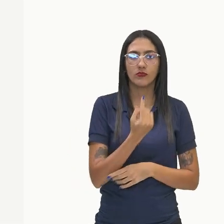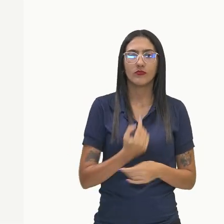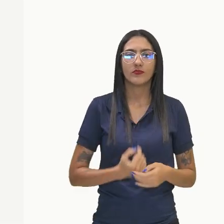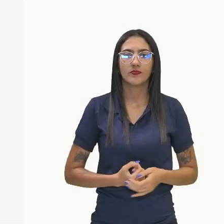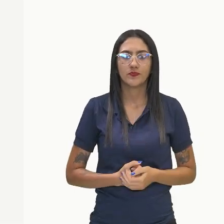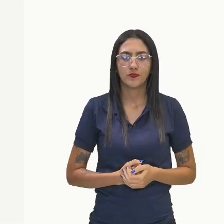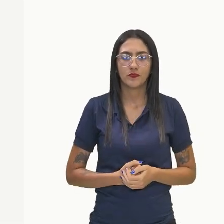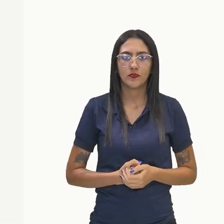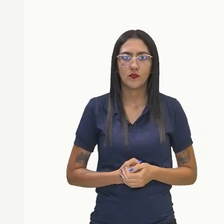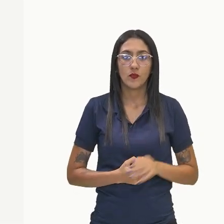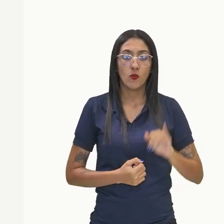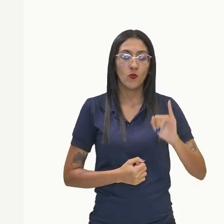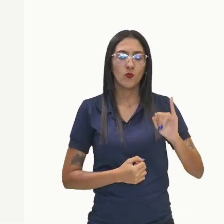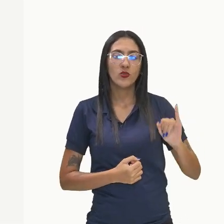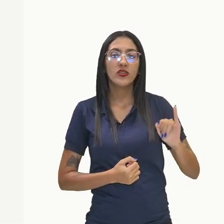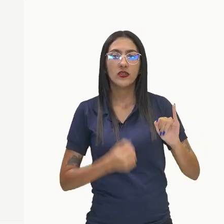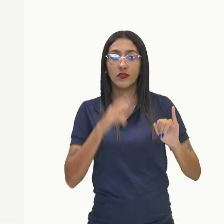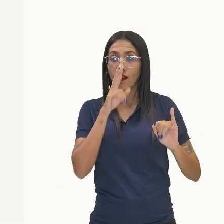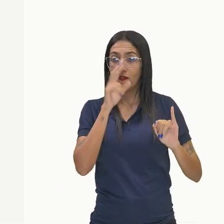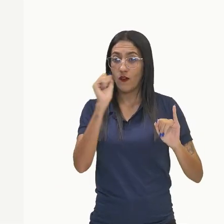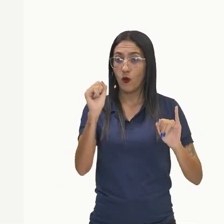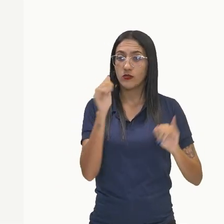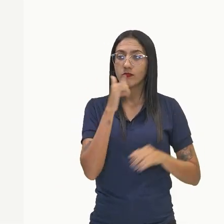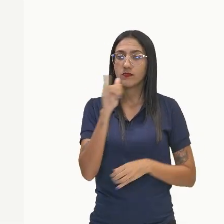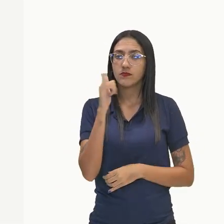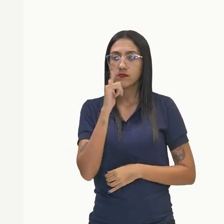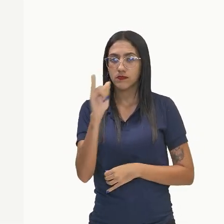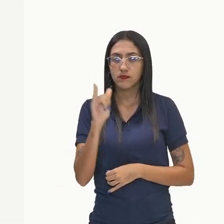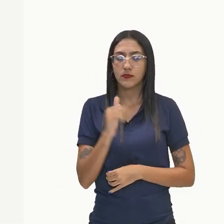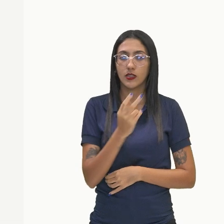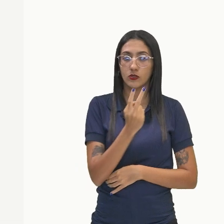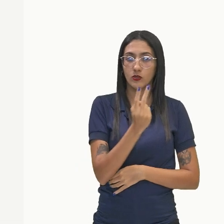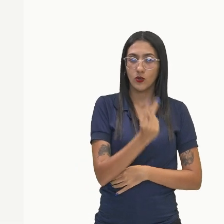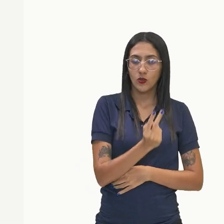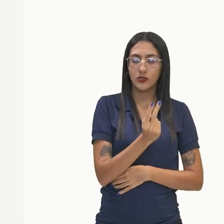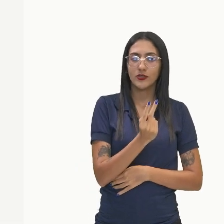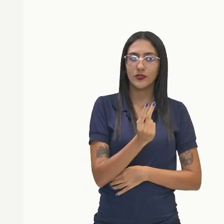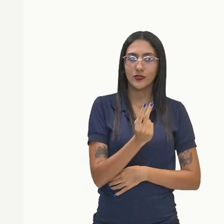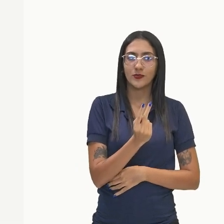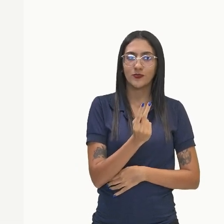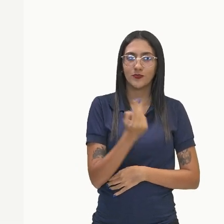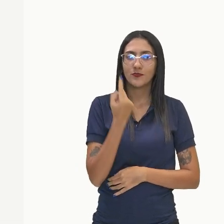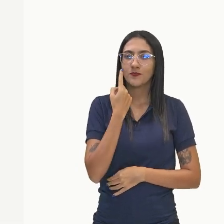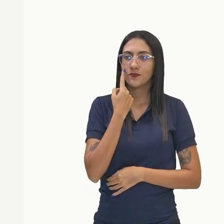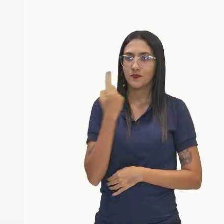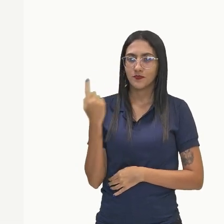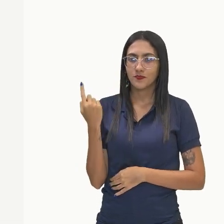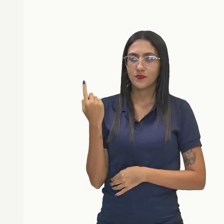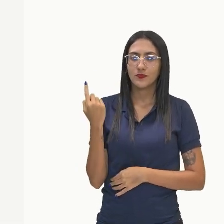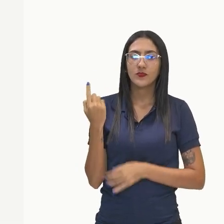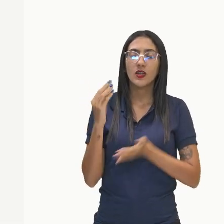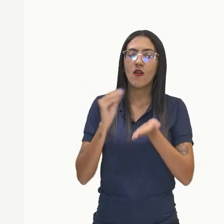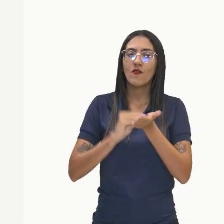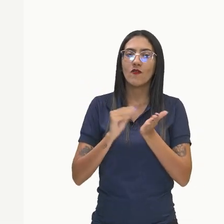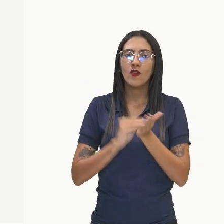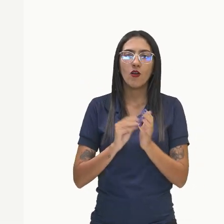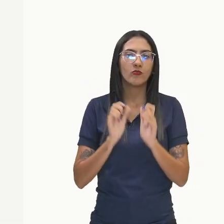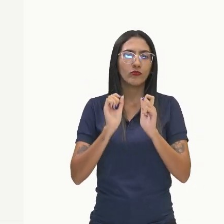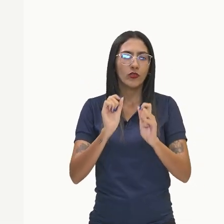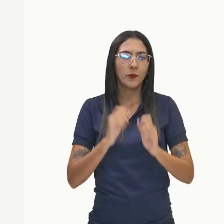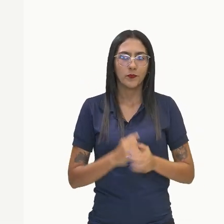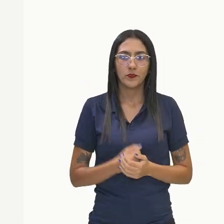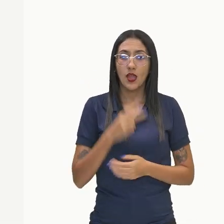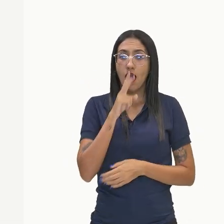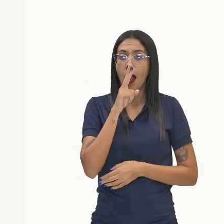a intensidade da corrente elétrica aqui, ó, vale 2 amperes. O que está sendo procurado, então, é a